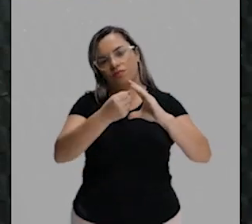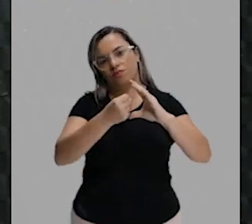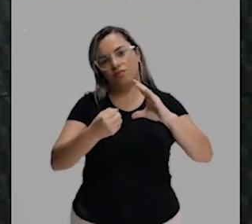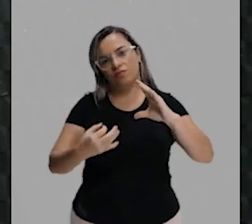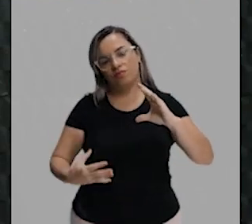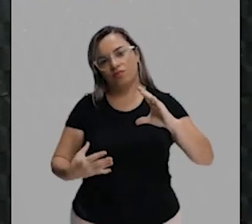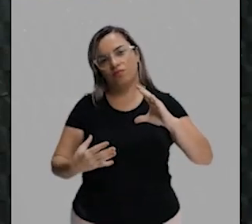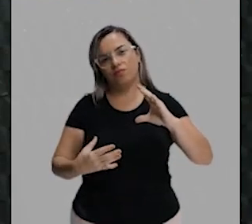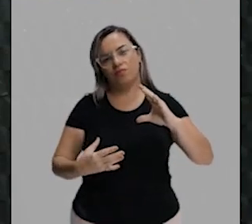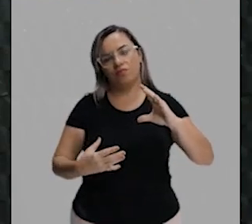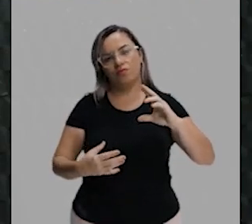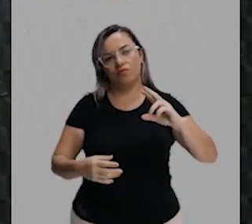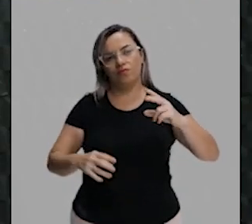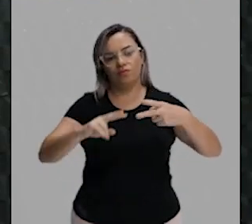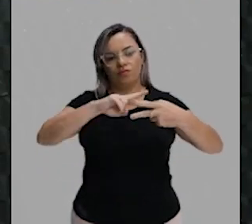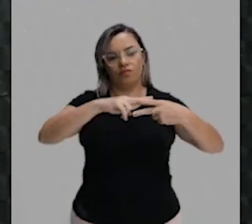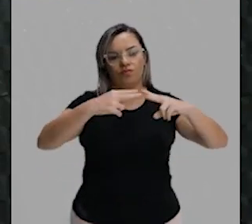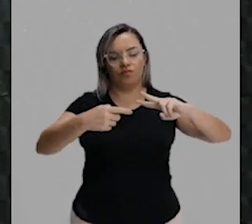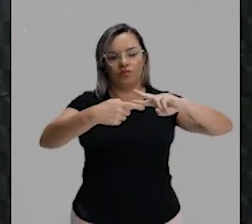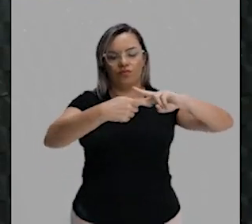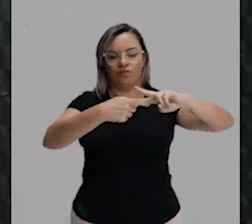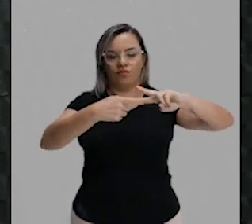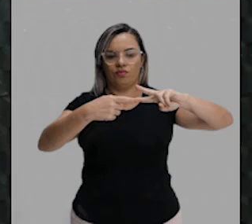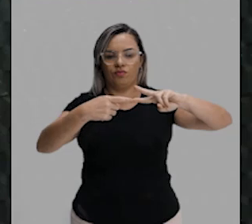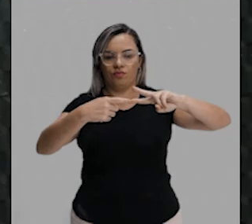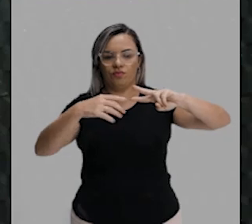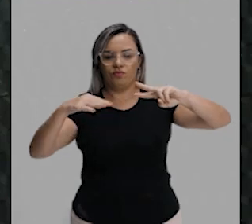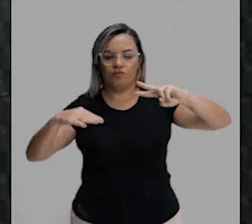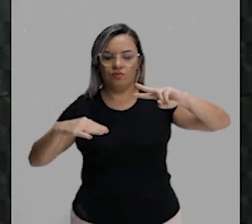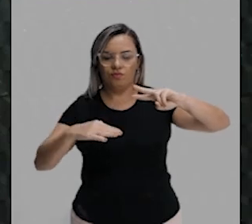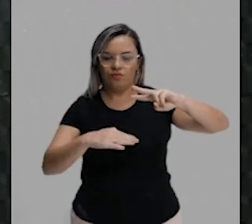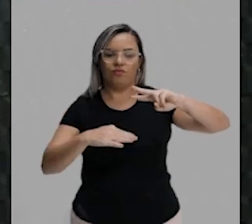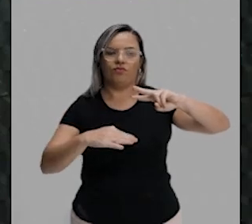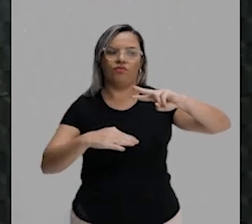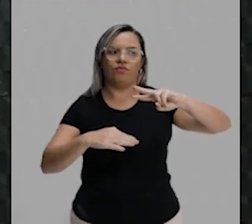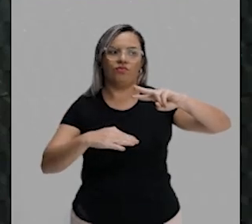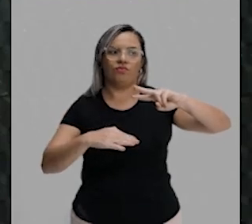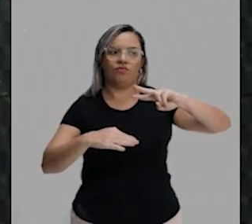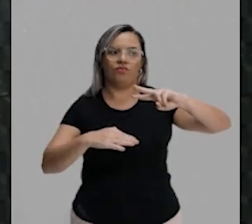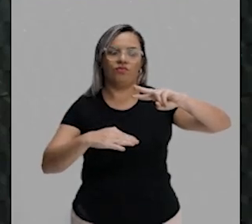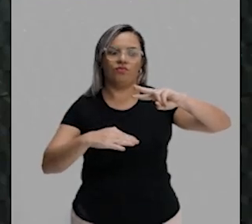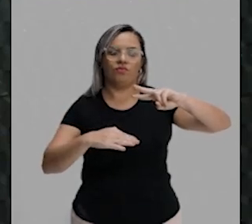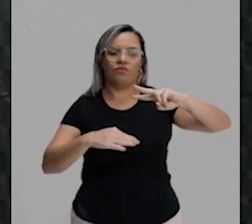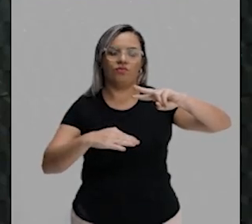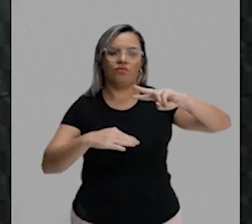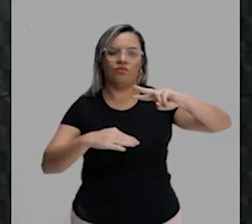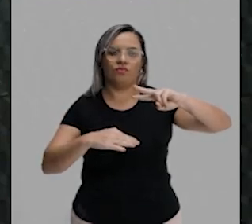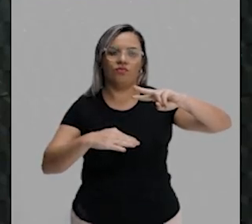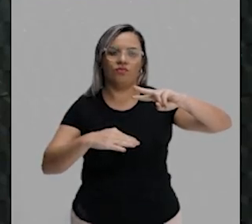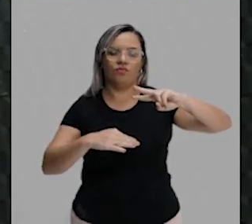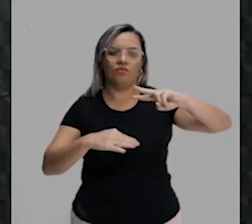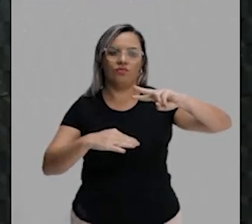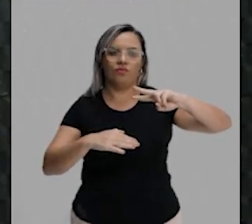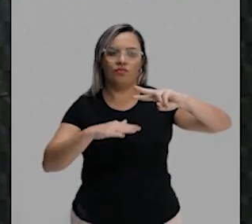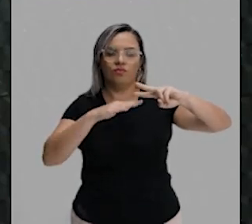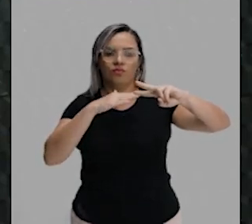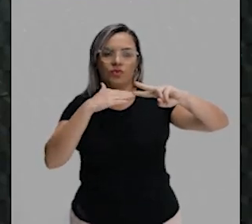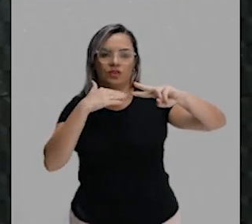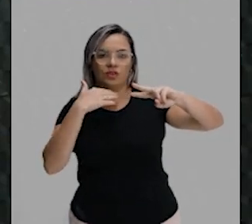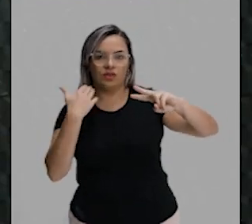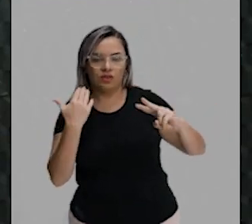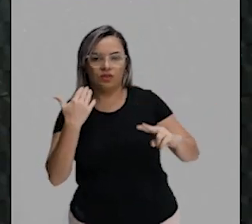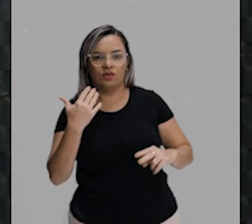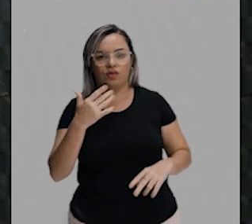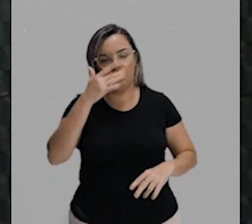de letal que é letal recessivo. Por que é letal recessivo? Para que ele gerasse a morte do